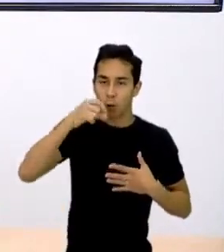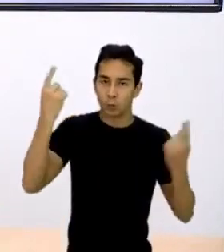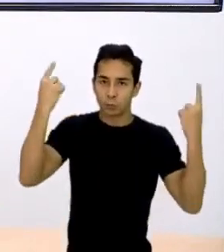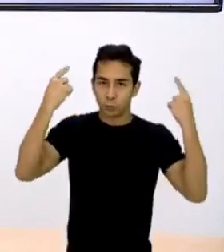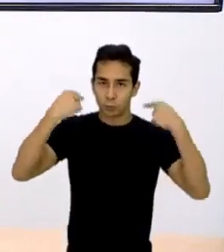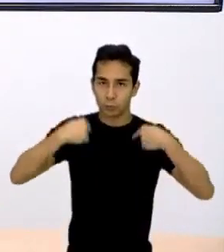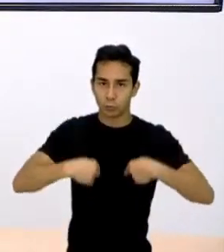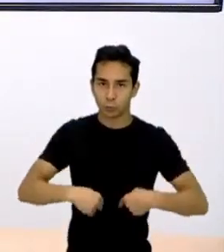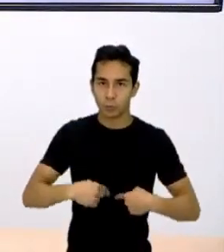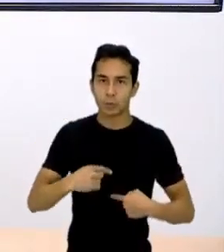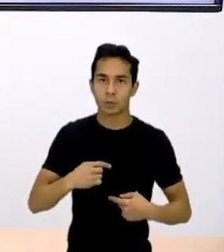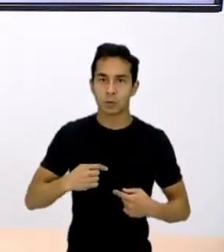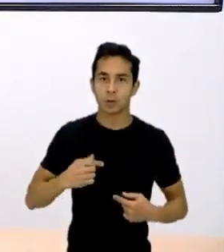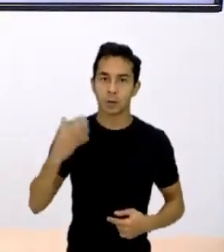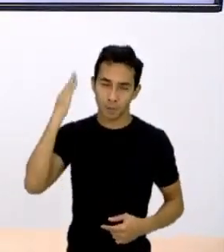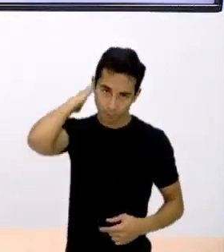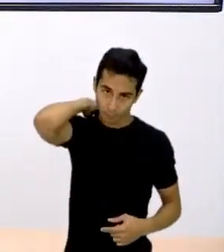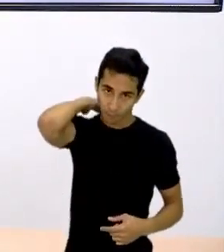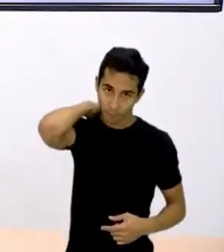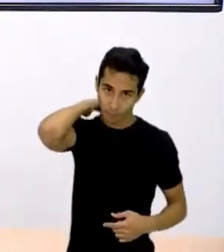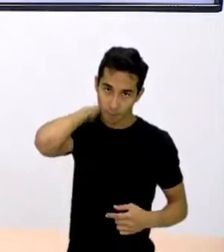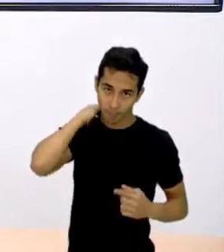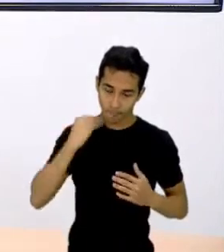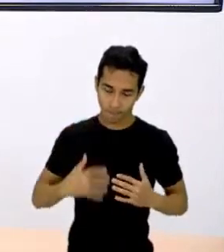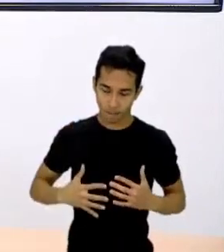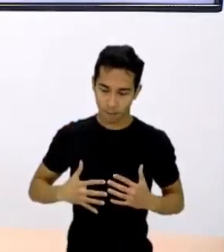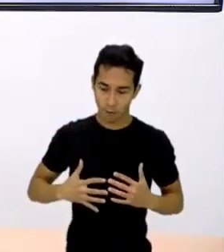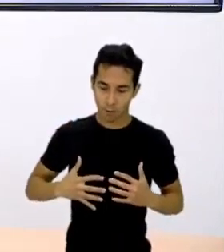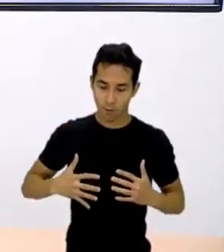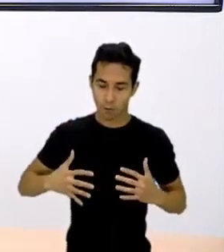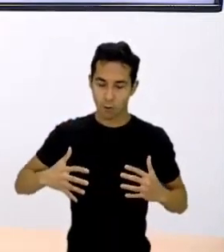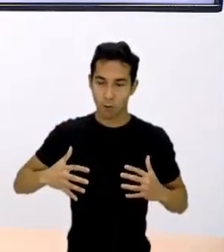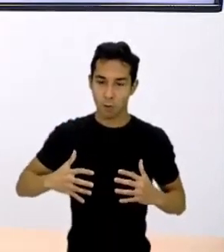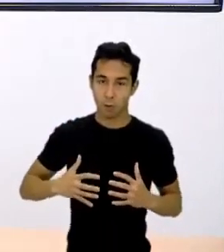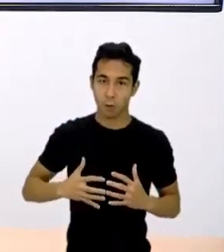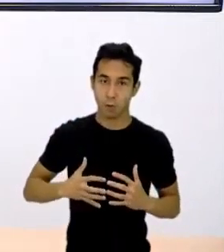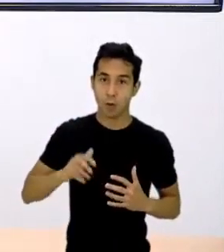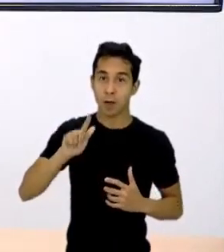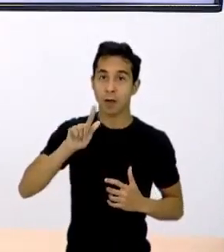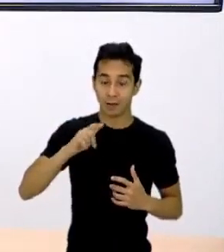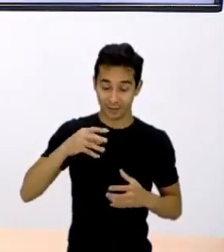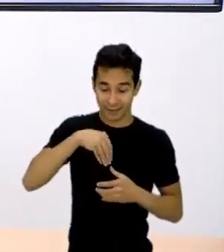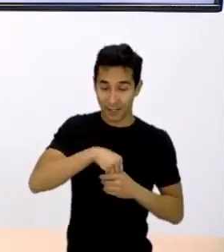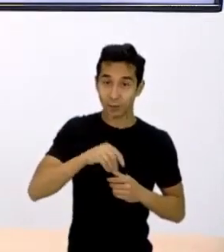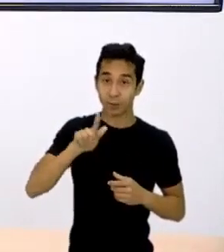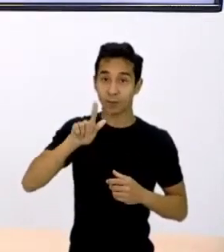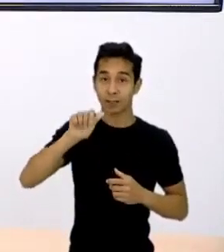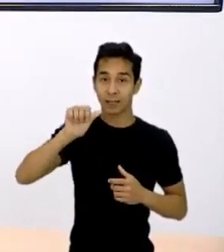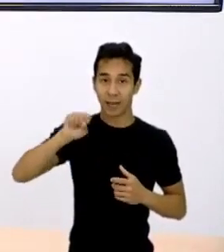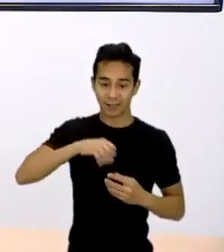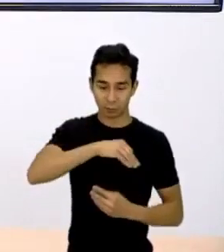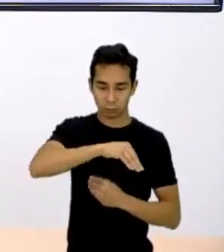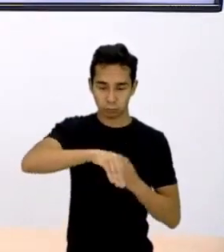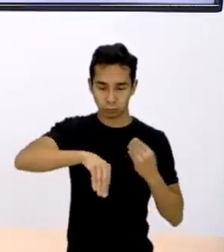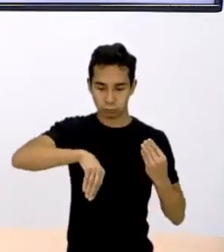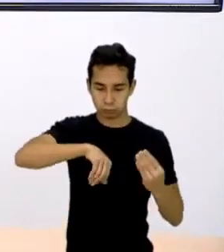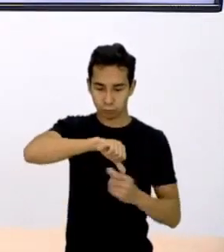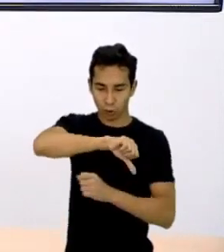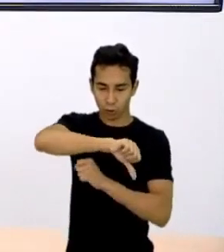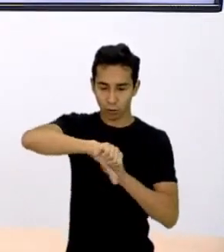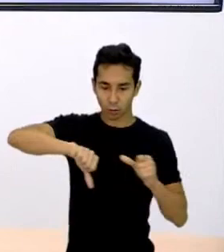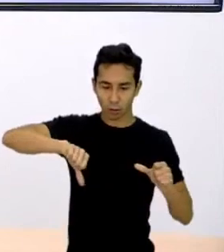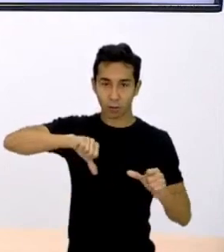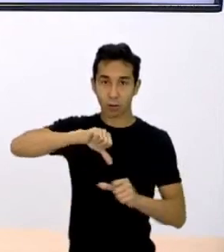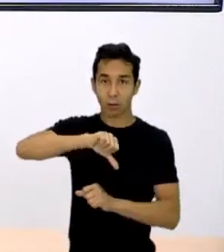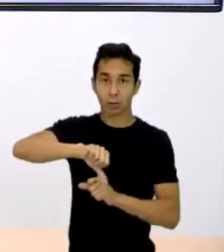gente tem ali o pulmão, onde vai fazer as trocas gasosas, tá certo? E essas trocas gasosas,